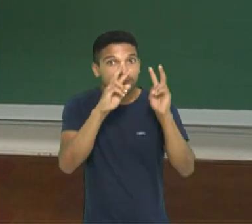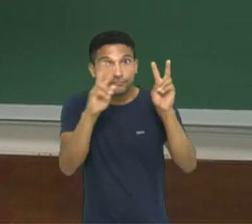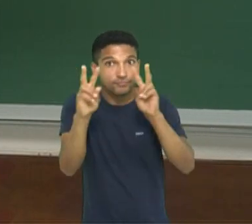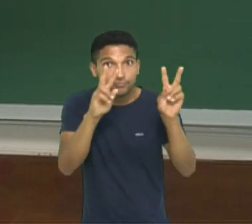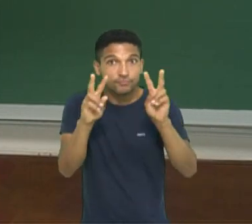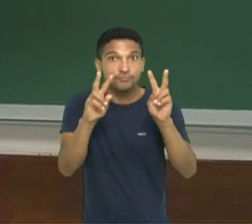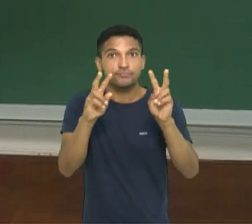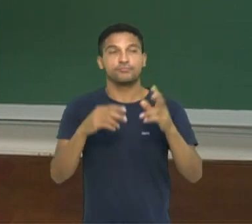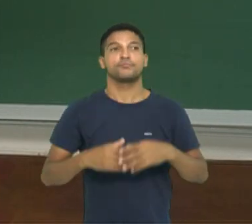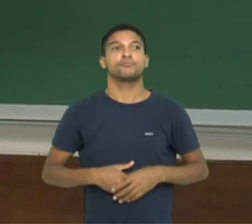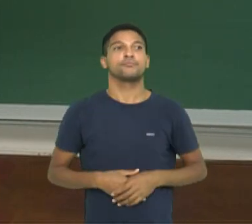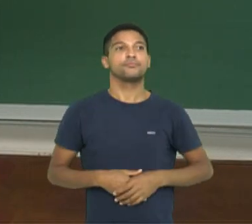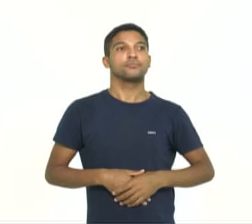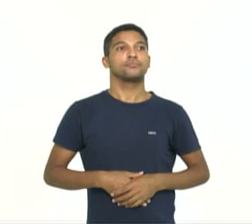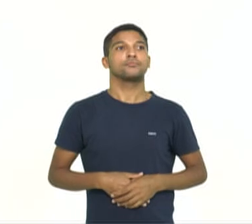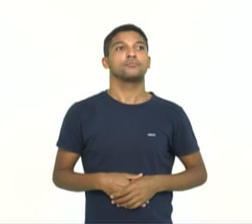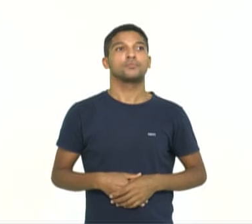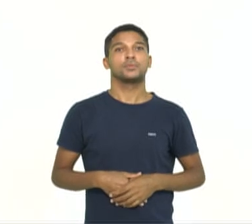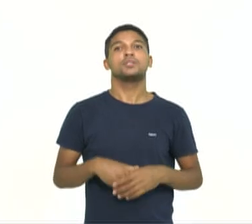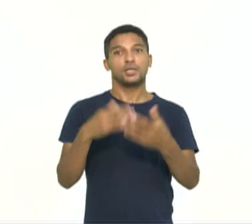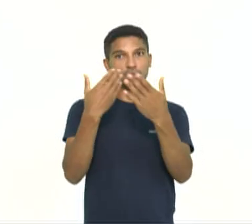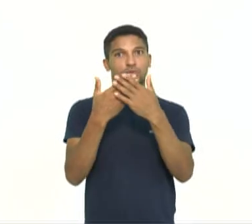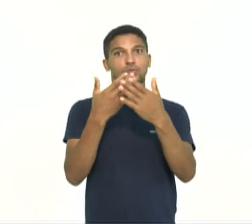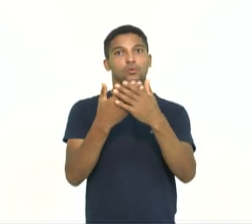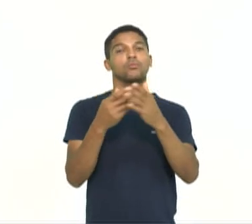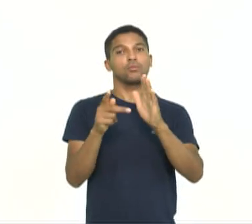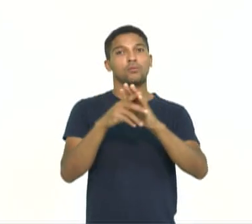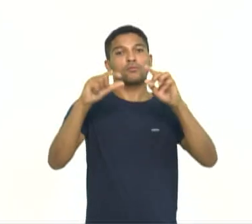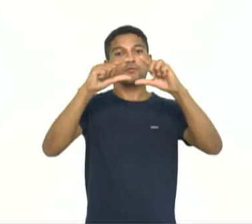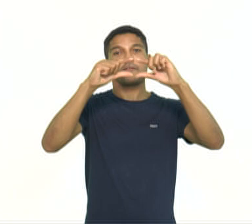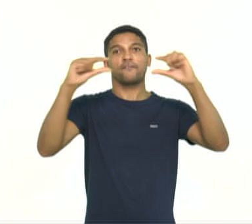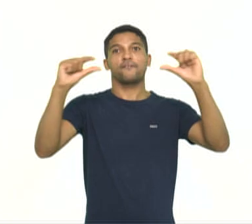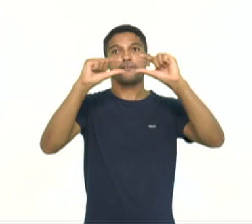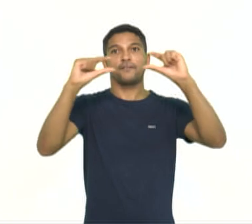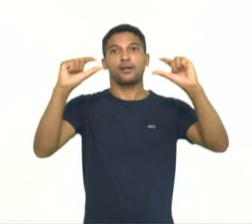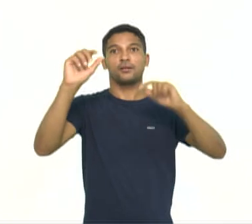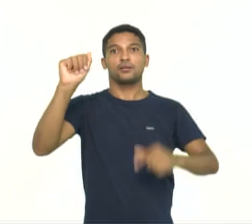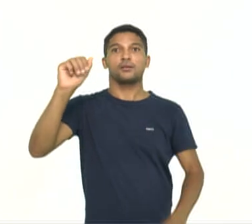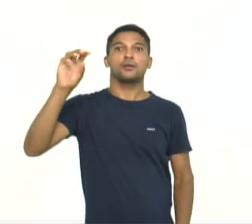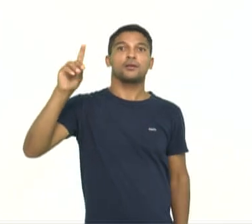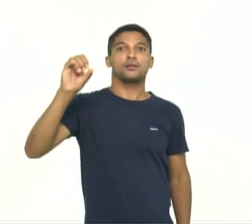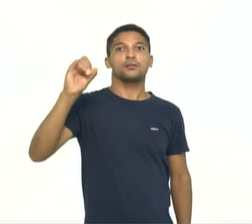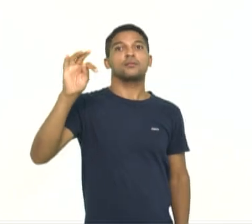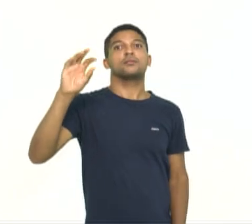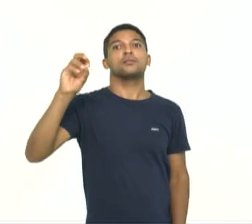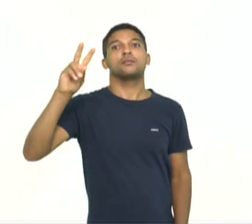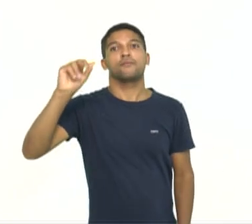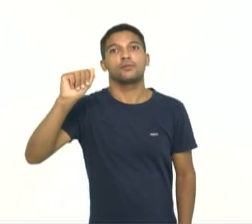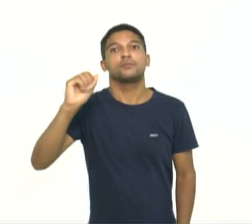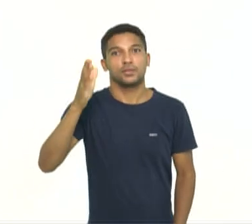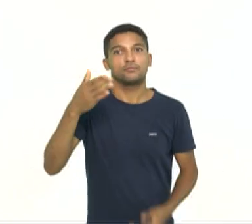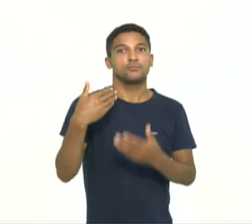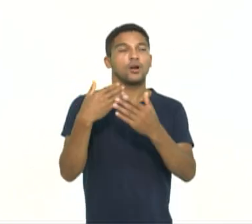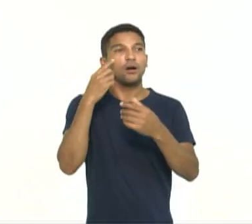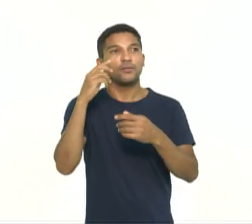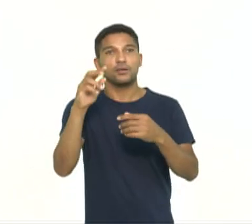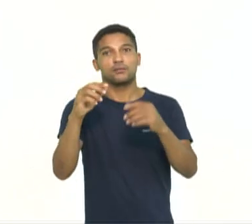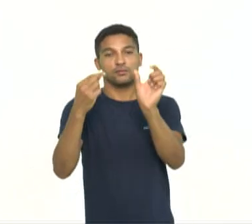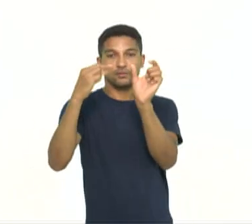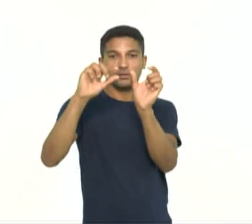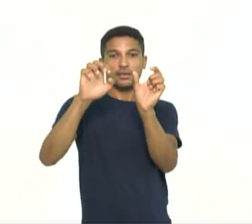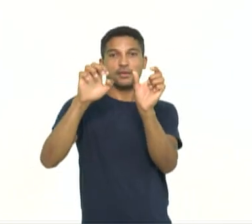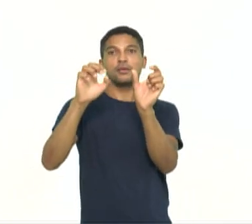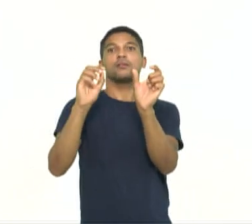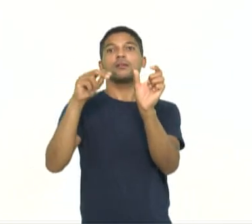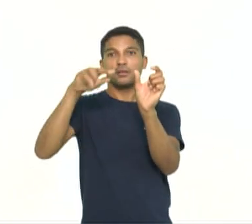Então, a gente já estudou bastante as aditivas, né? Então, as coordenadas sindéticas aditivas, e, nem, não só, mas